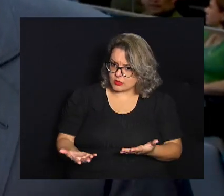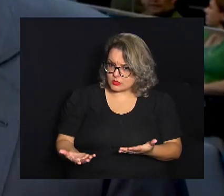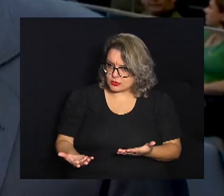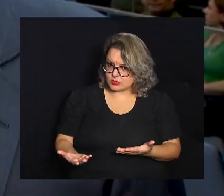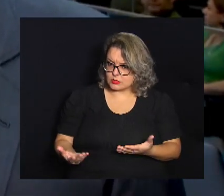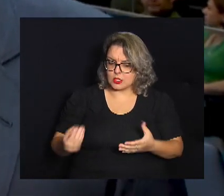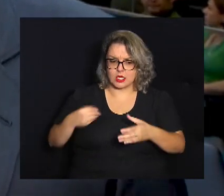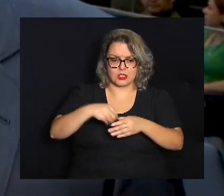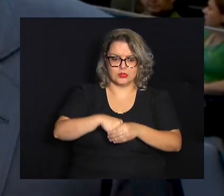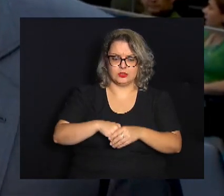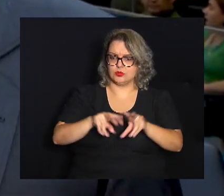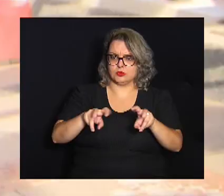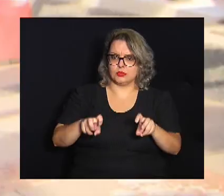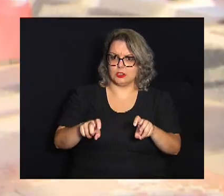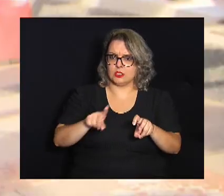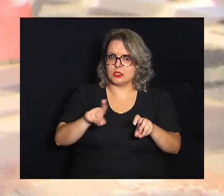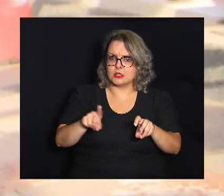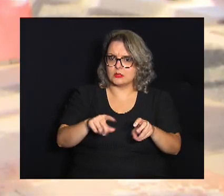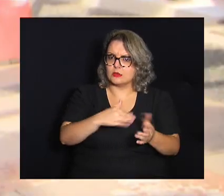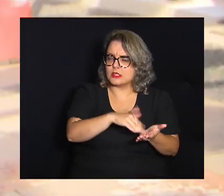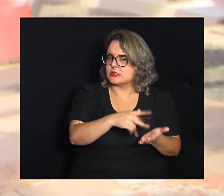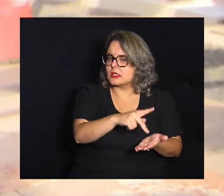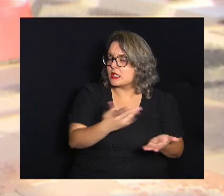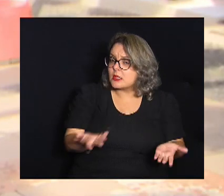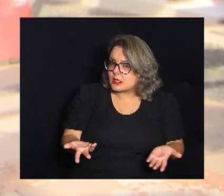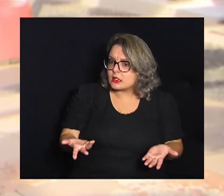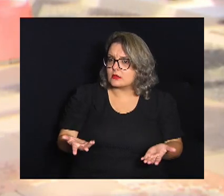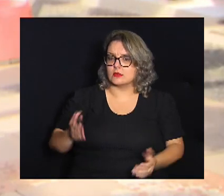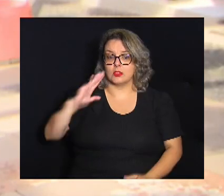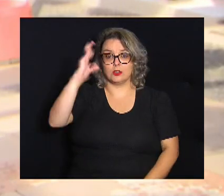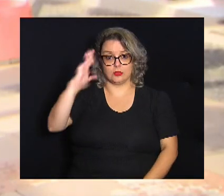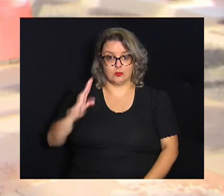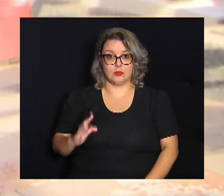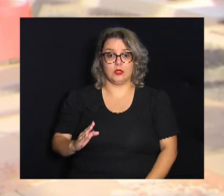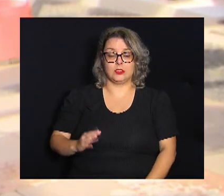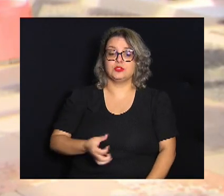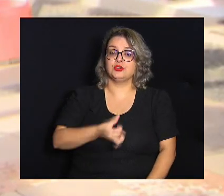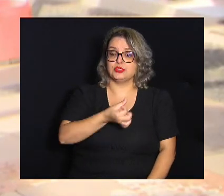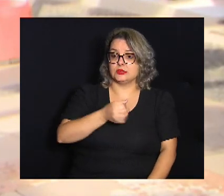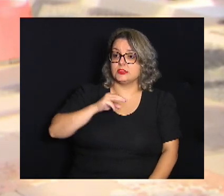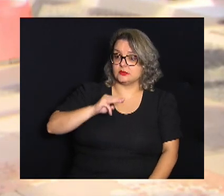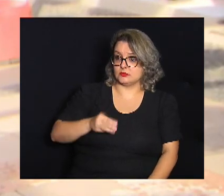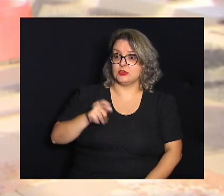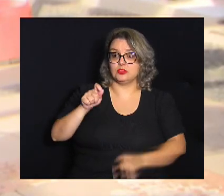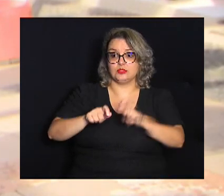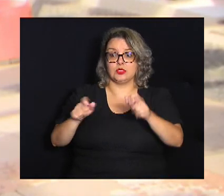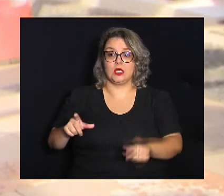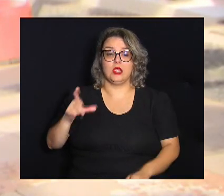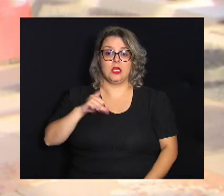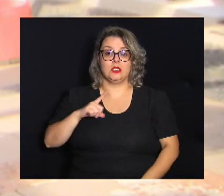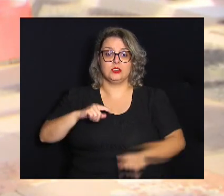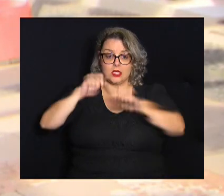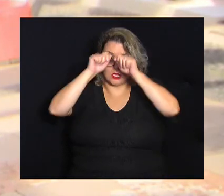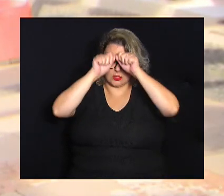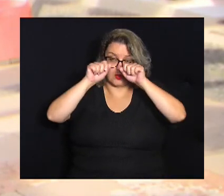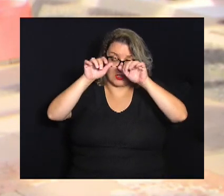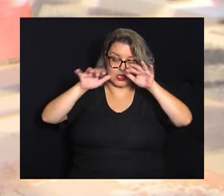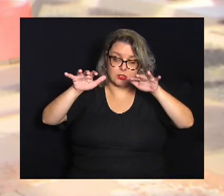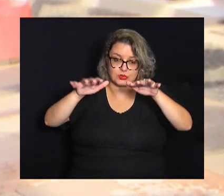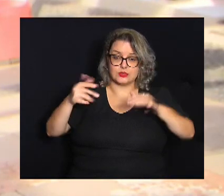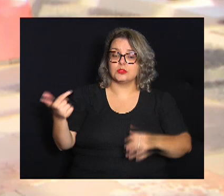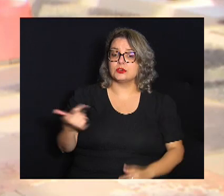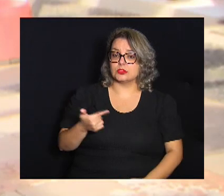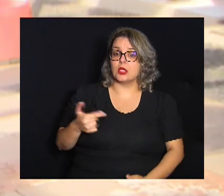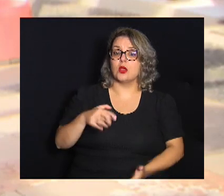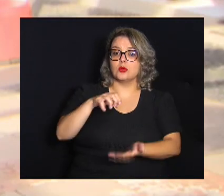uma causa que não é da secretaria dela. No Brasil, estima-se que 6 milhões de pessoas possuem o espectro autista, segundo o